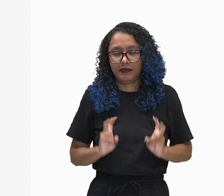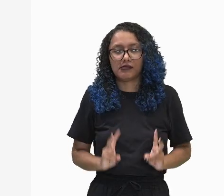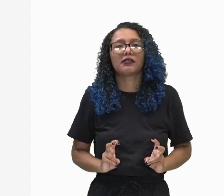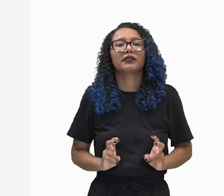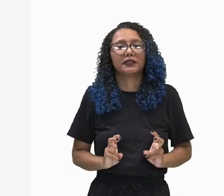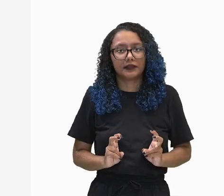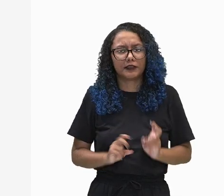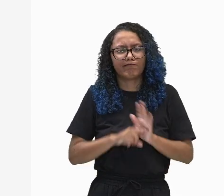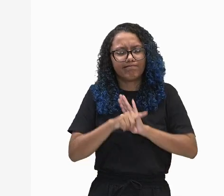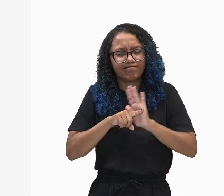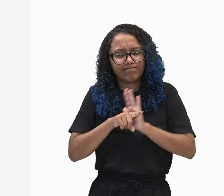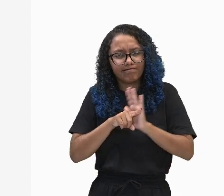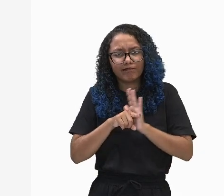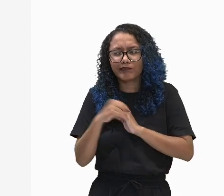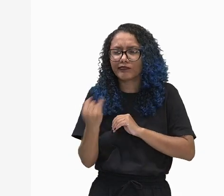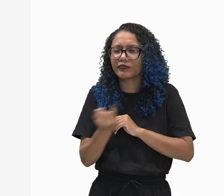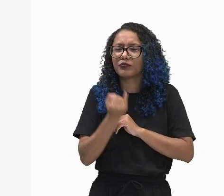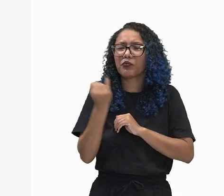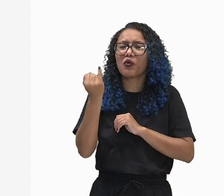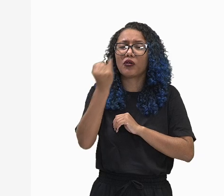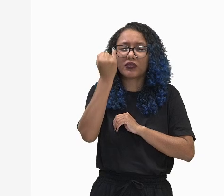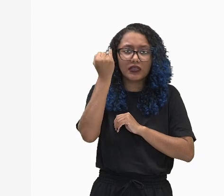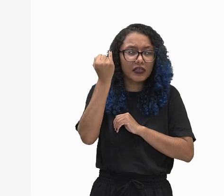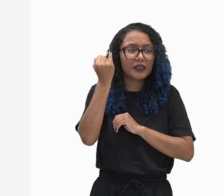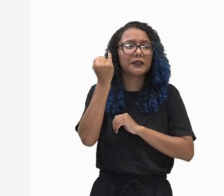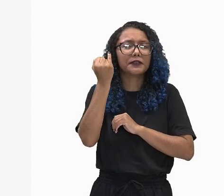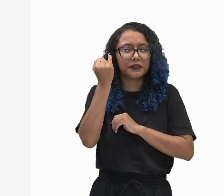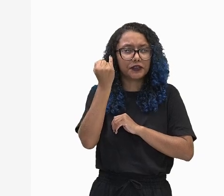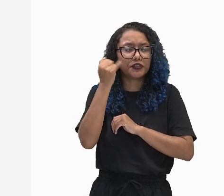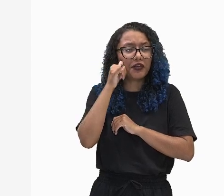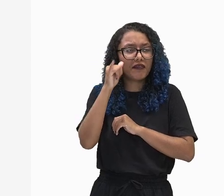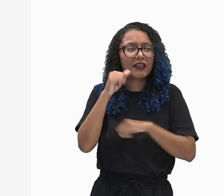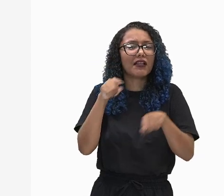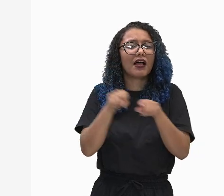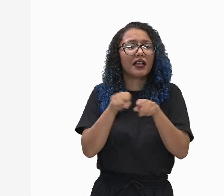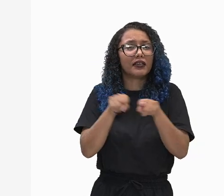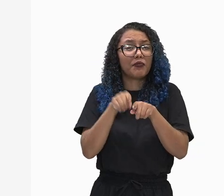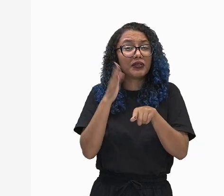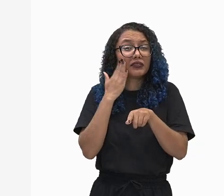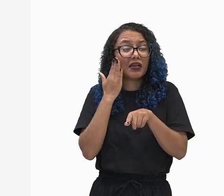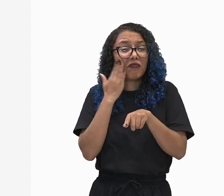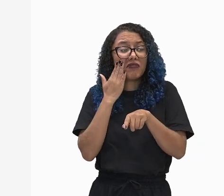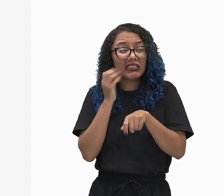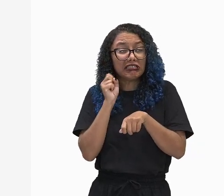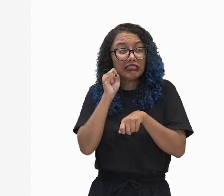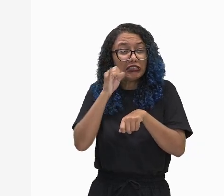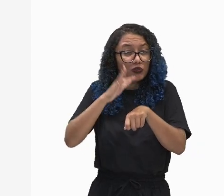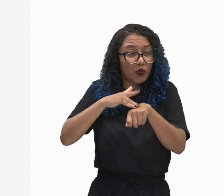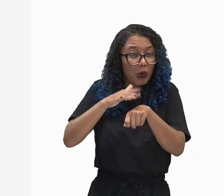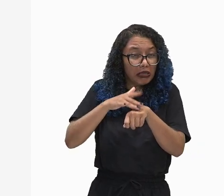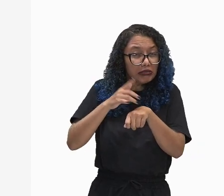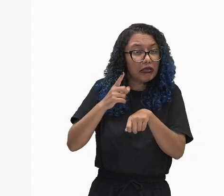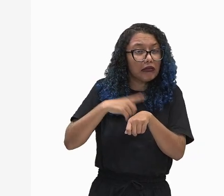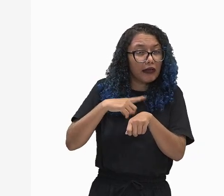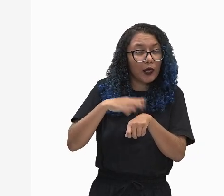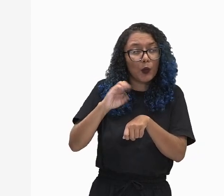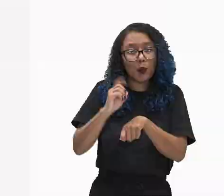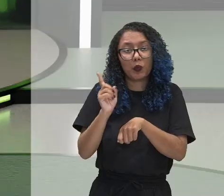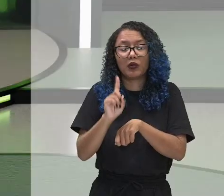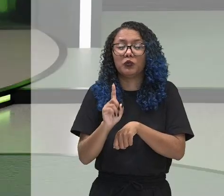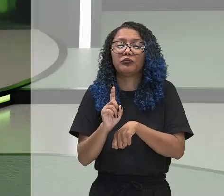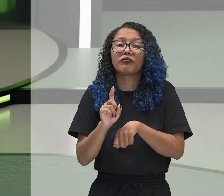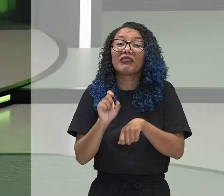essenciais para a prevenção e detecção precoce dessas doenças, tá? Se a gente não tem nenhum